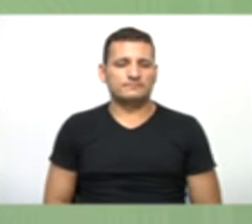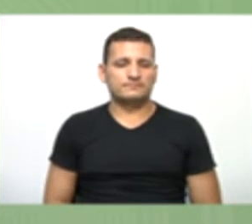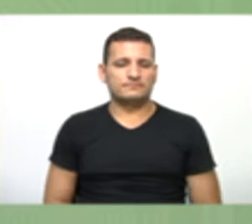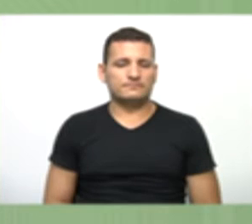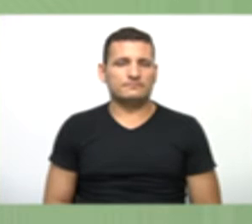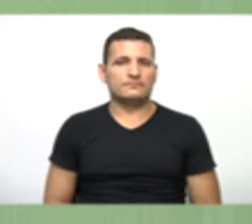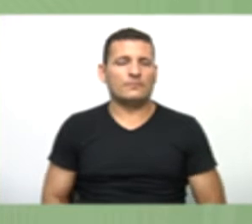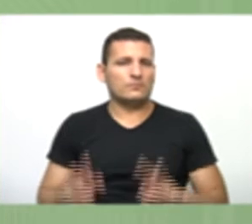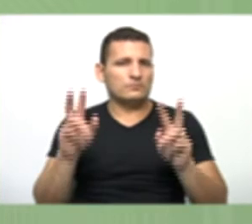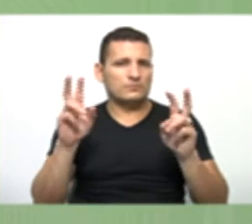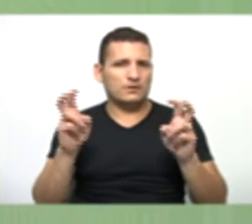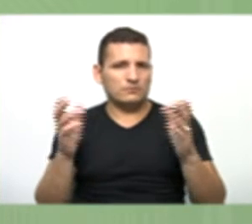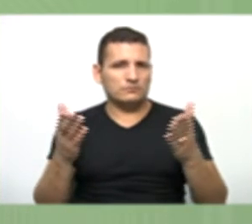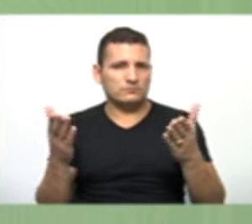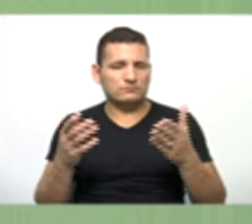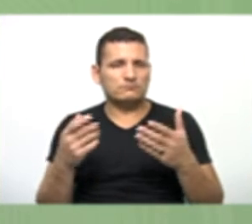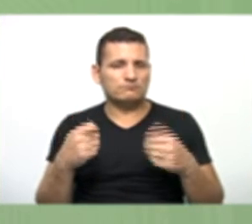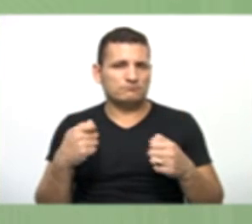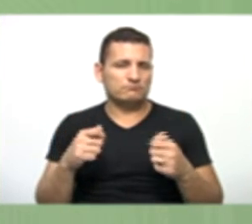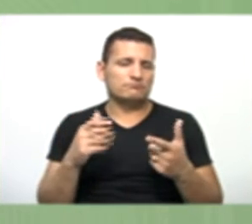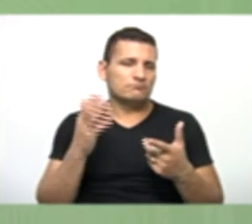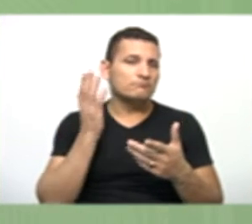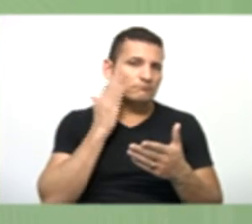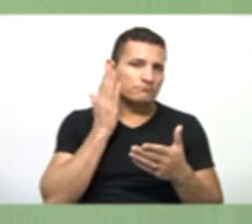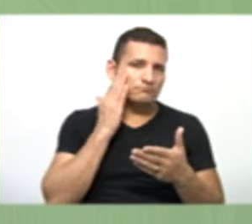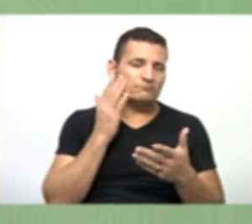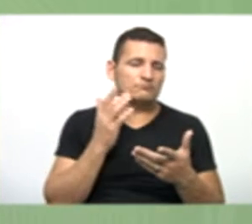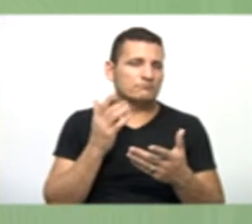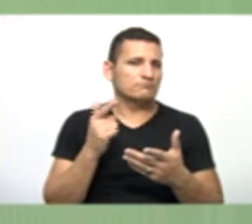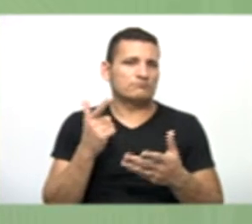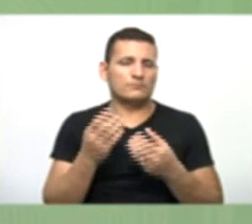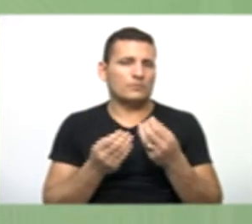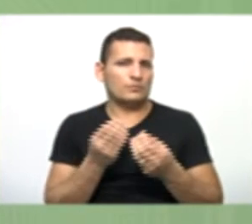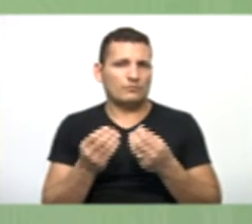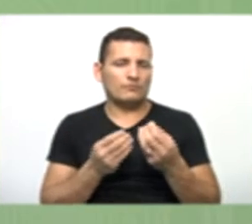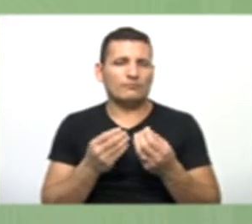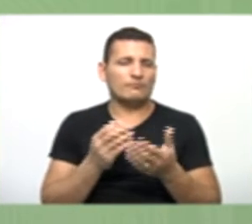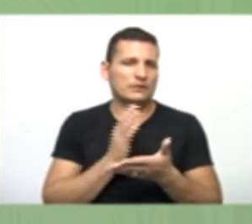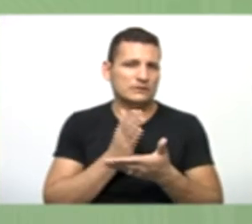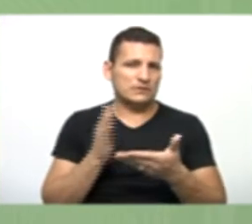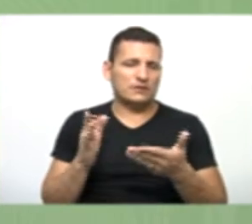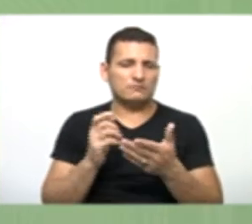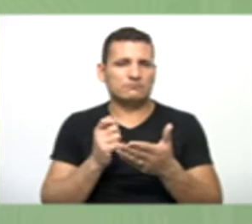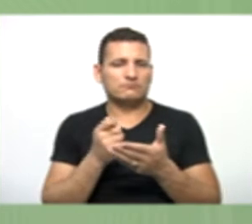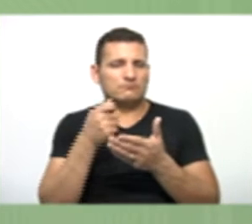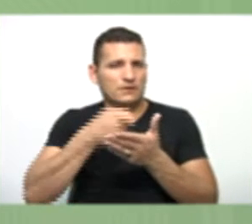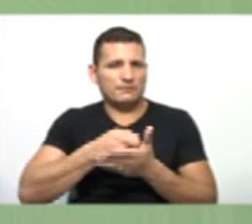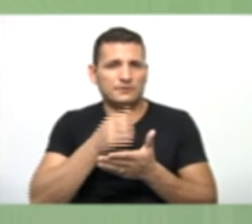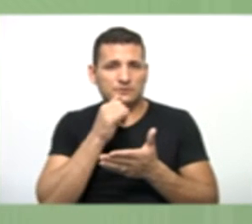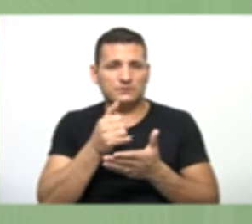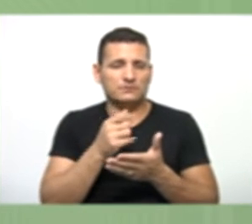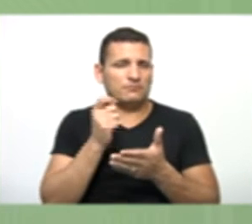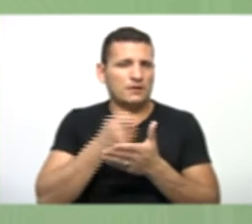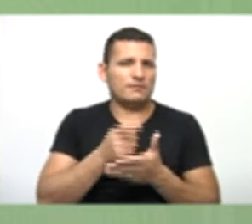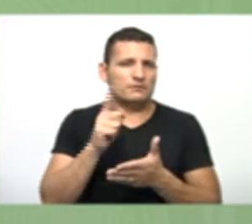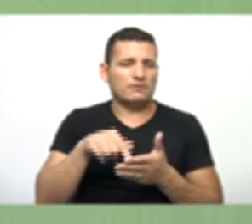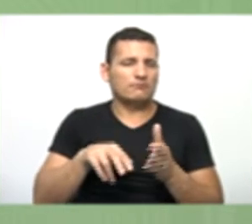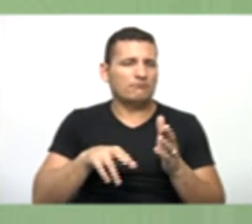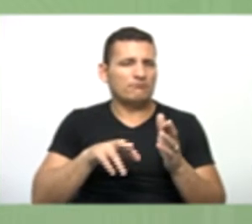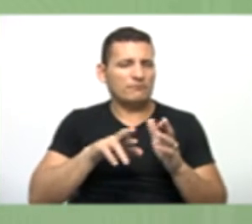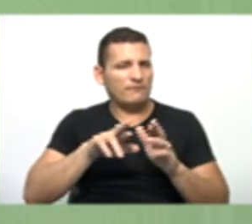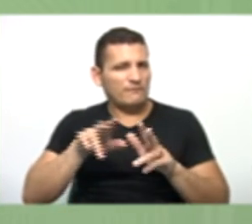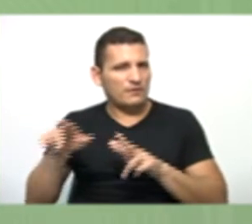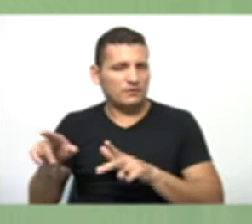assunto que nós estamos trabalhando, tem que levar isso em consideração. Não tem como calcular séries de pagamentos se todo pagamento for diferente. No caso,